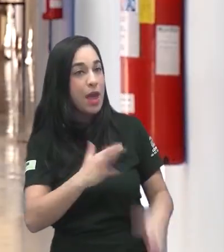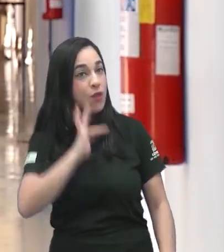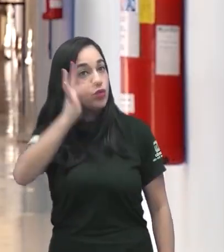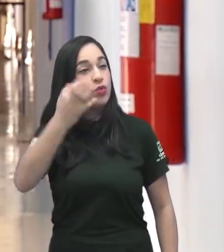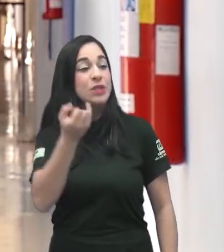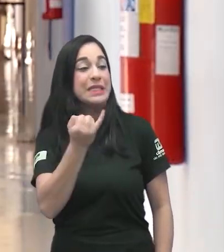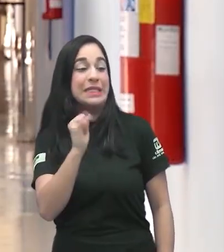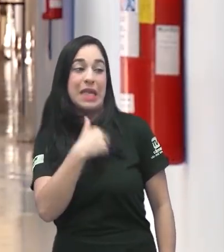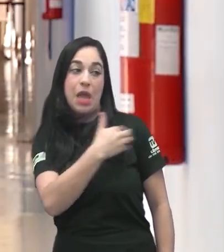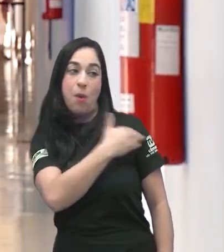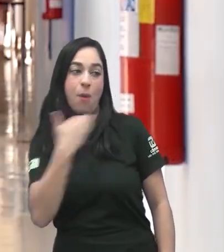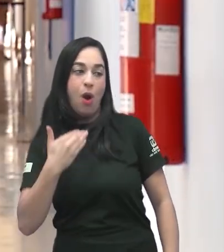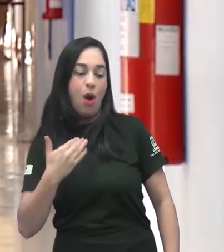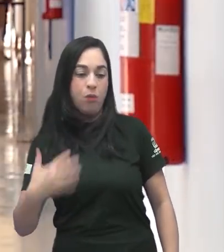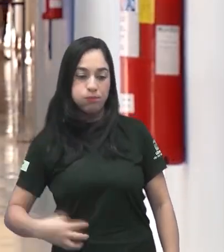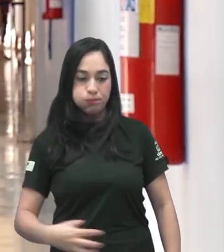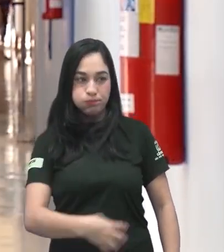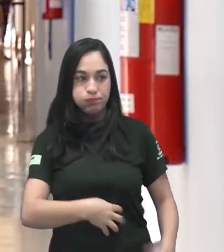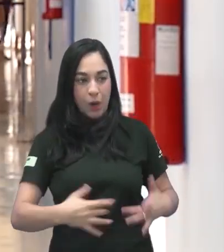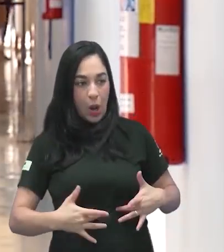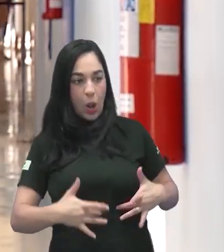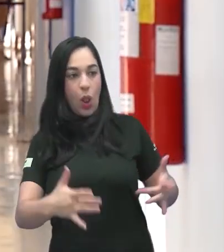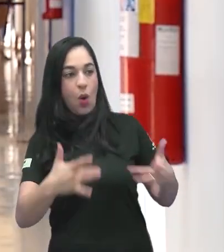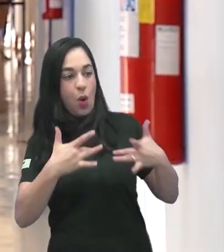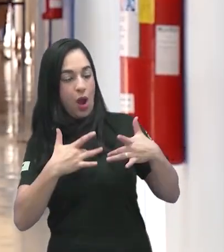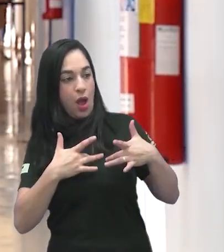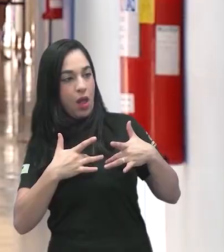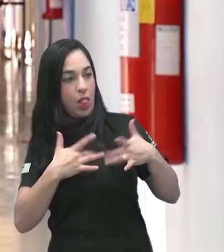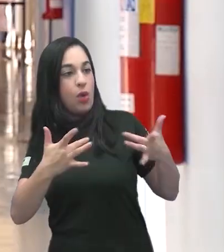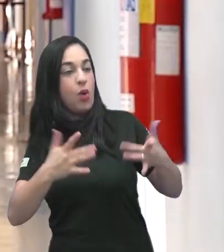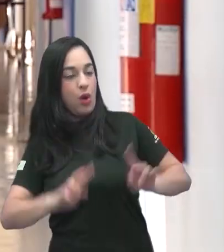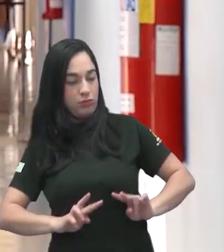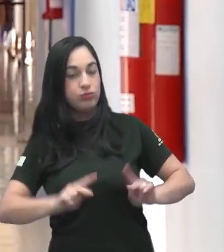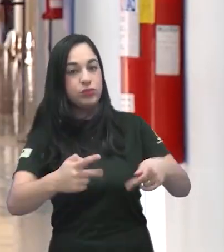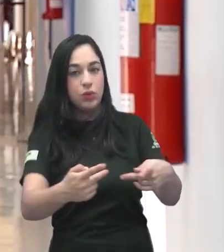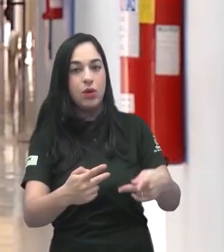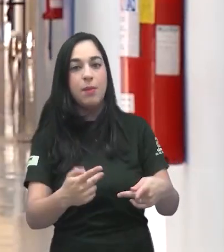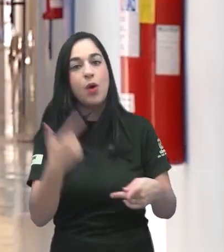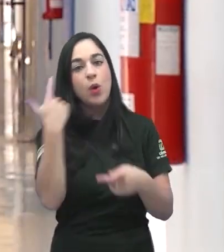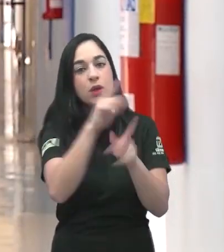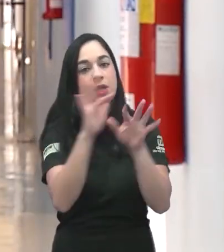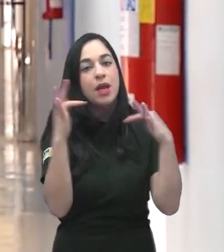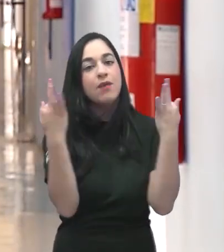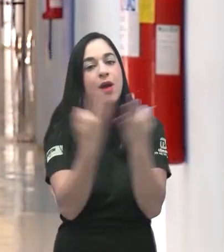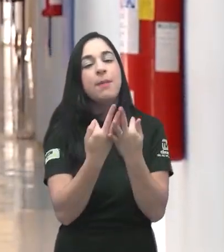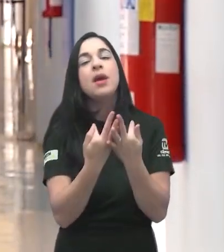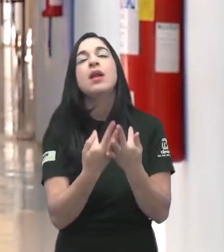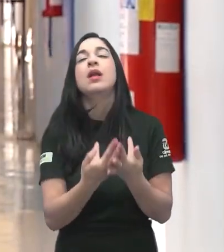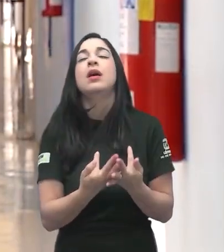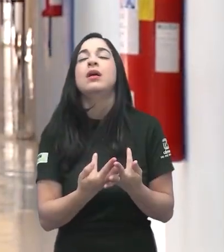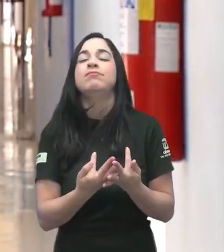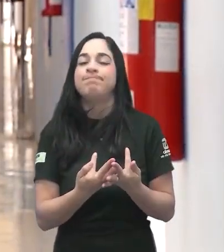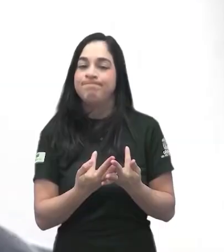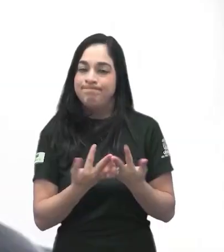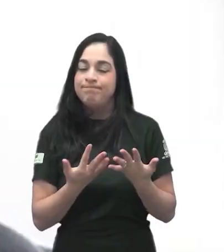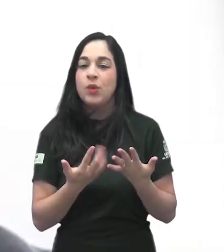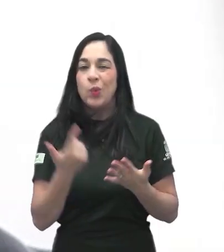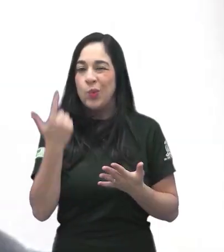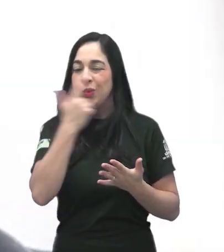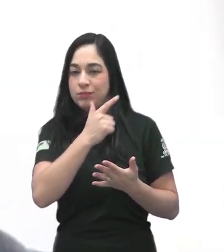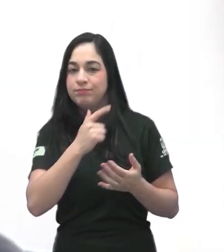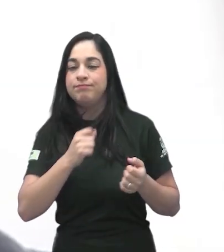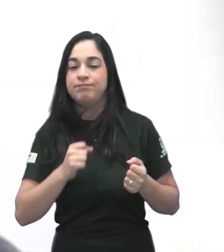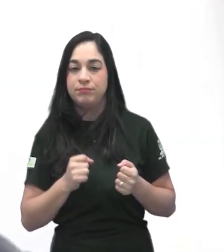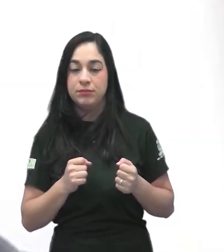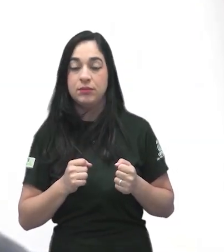seu desejo em vida, isso facilita para a tomada de decisão da família suportar, né, o peso desse processo. E lembra